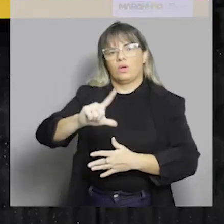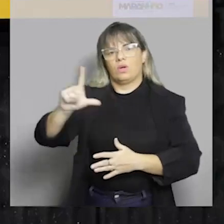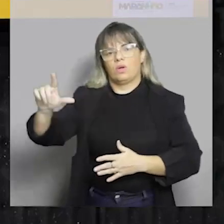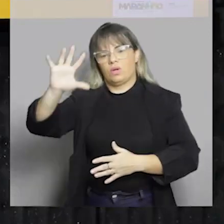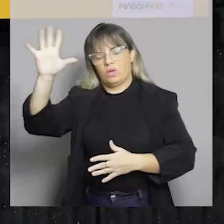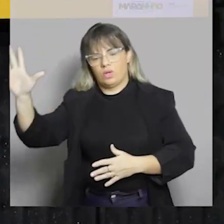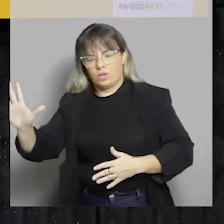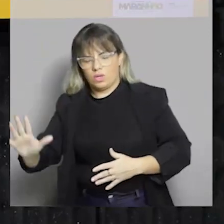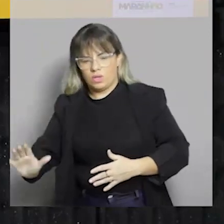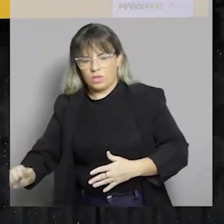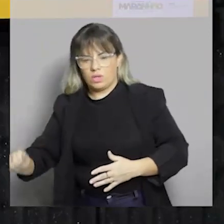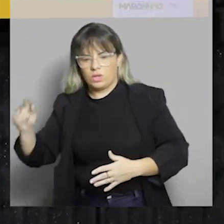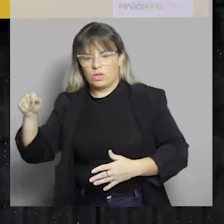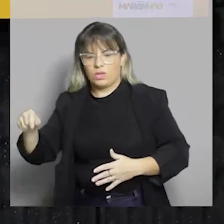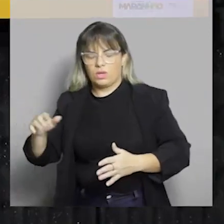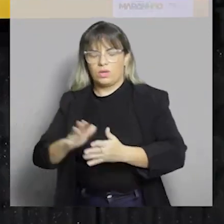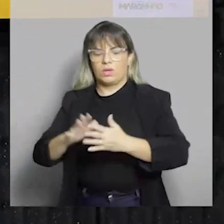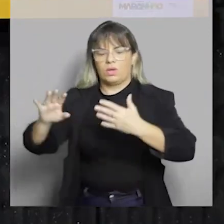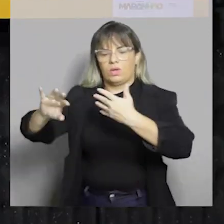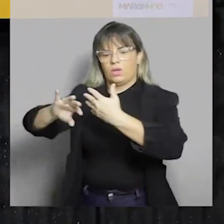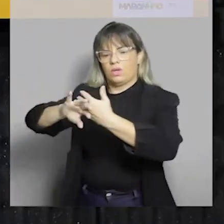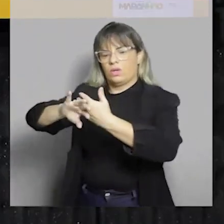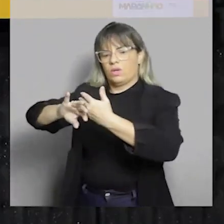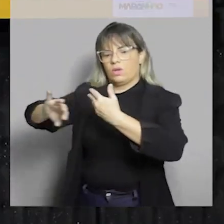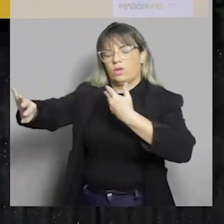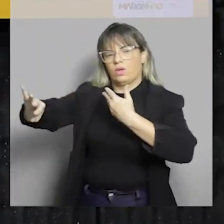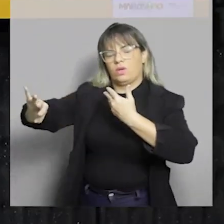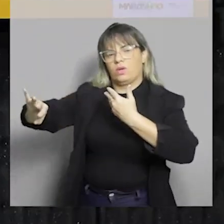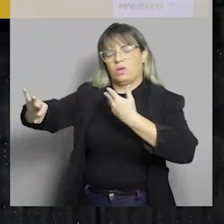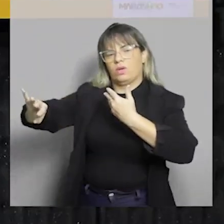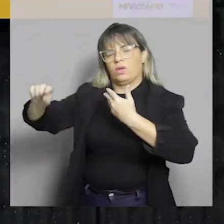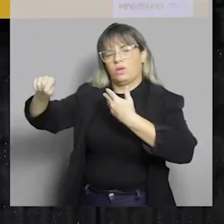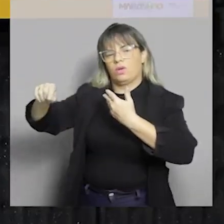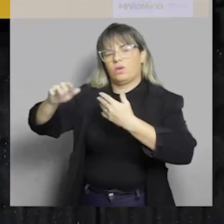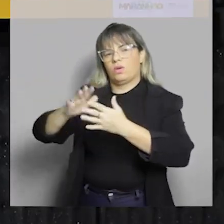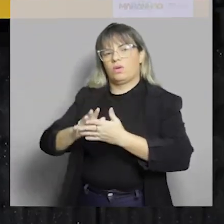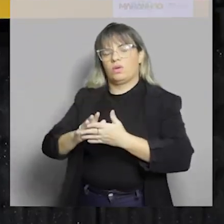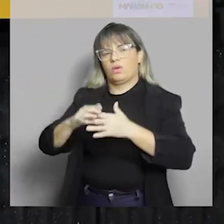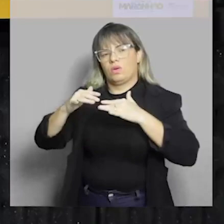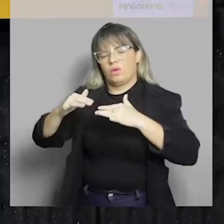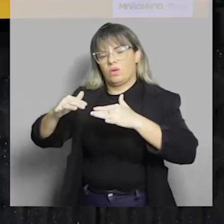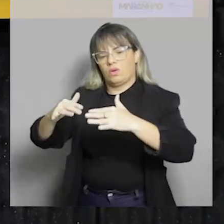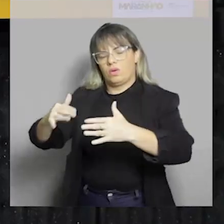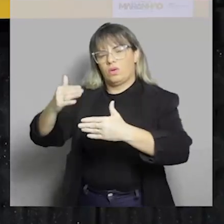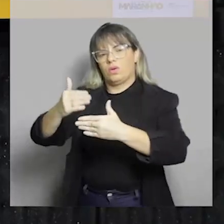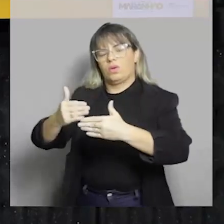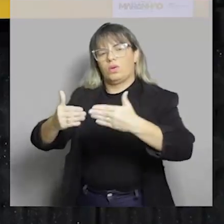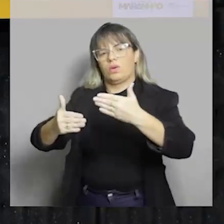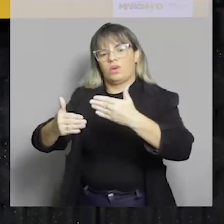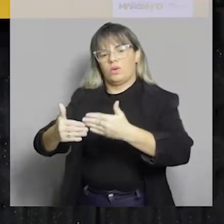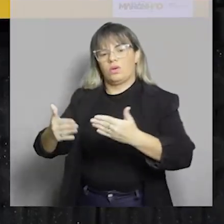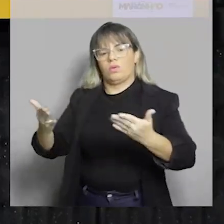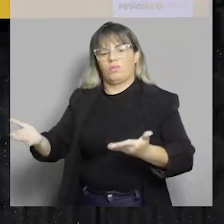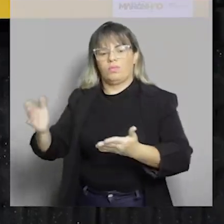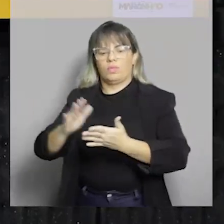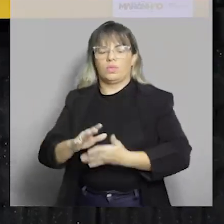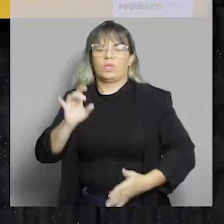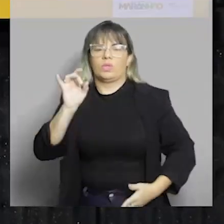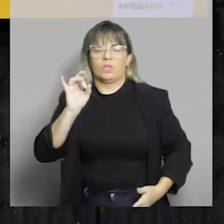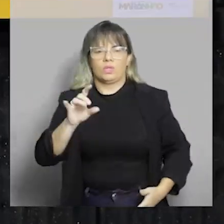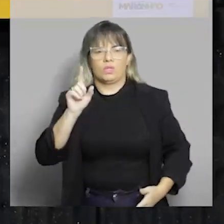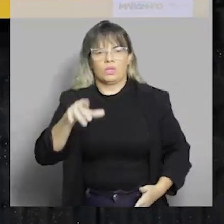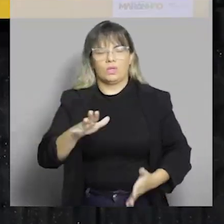internas, o chifre da África vem se separando, né, do continente africano. Tá? Só para a